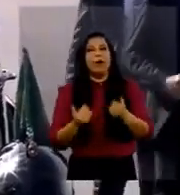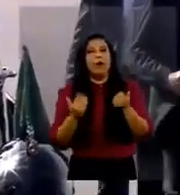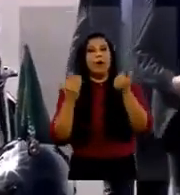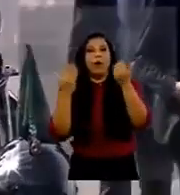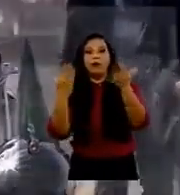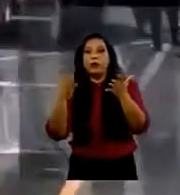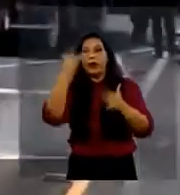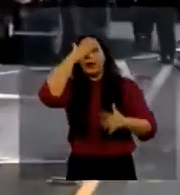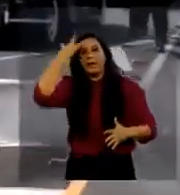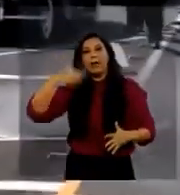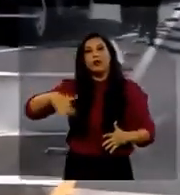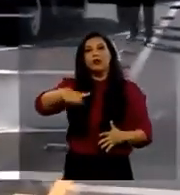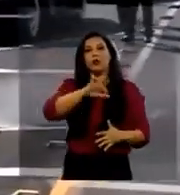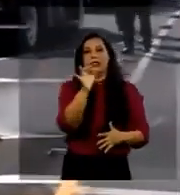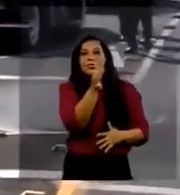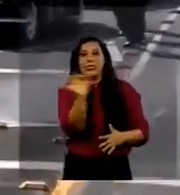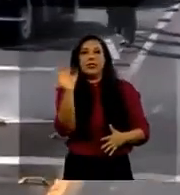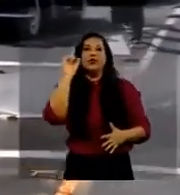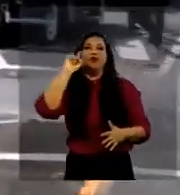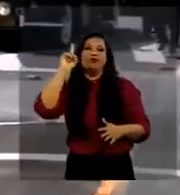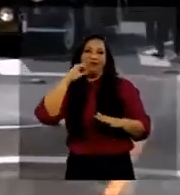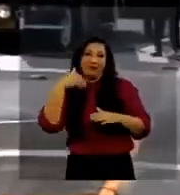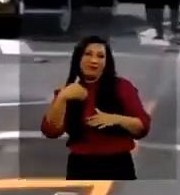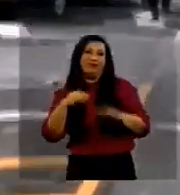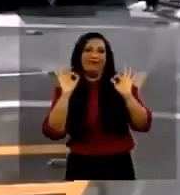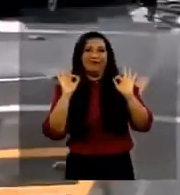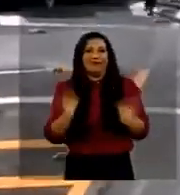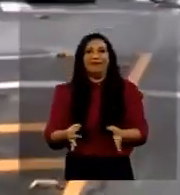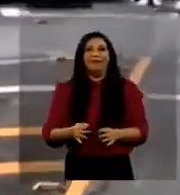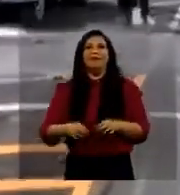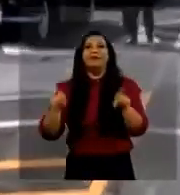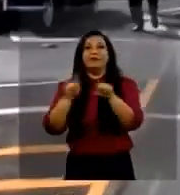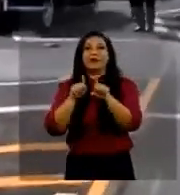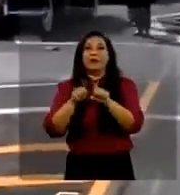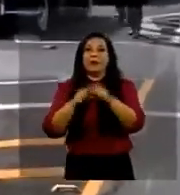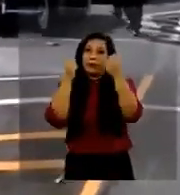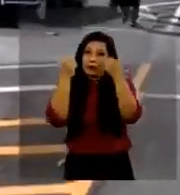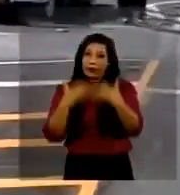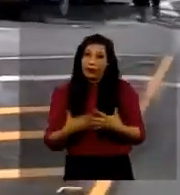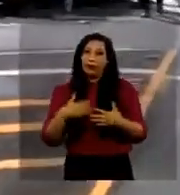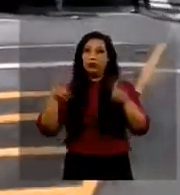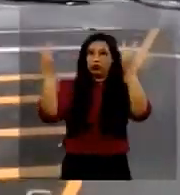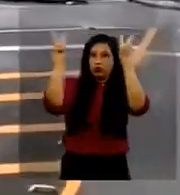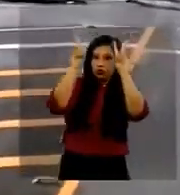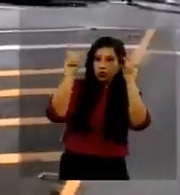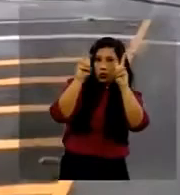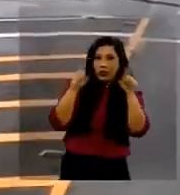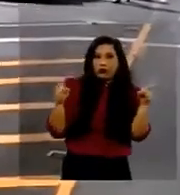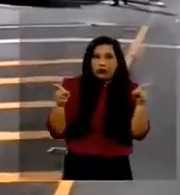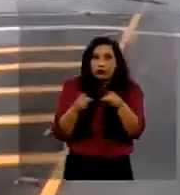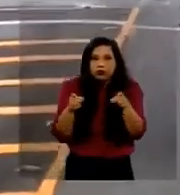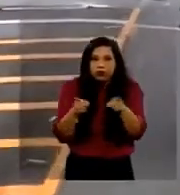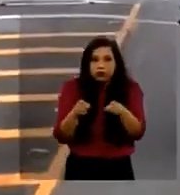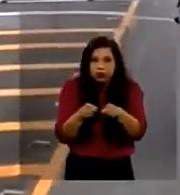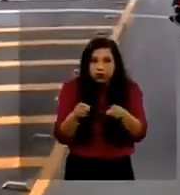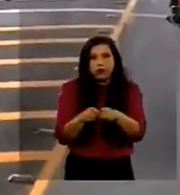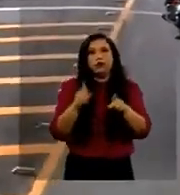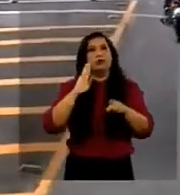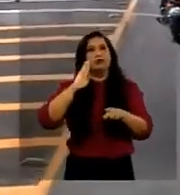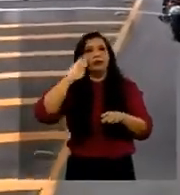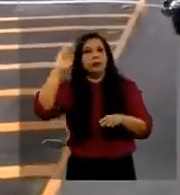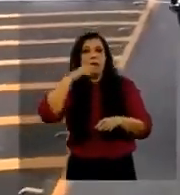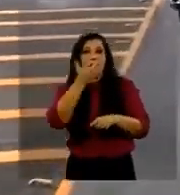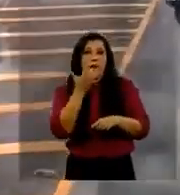à população daqui a 100 dias. Dá até os 100 dias, né? E falando sobre esse enxugamento, que é uma das coisas que eles